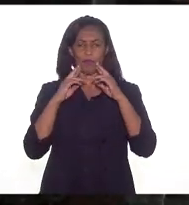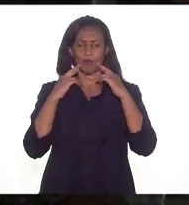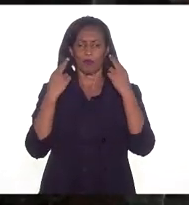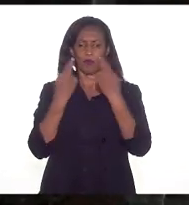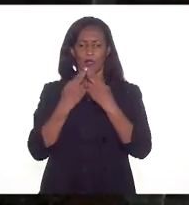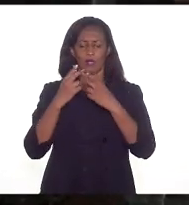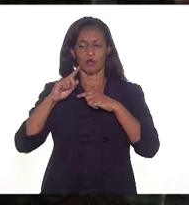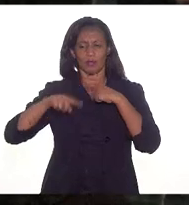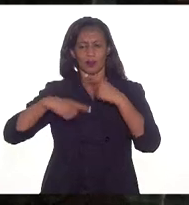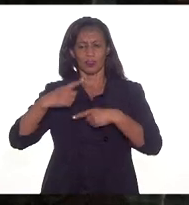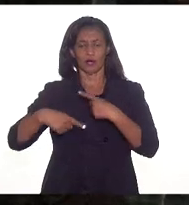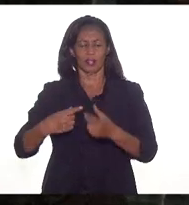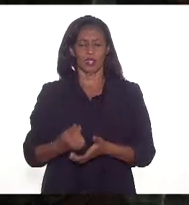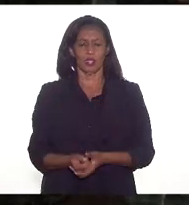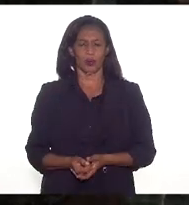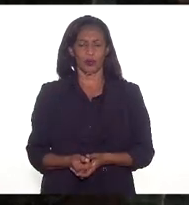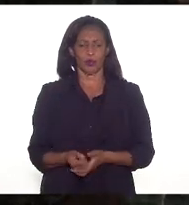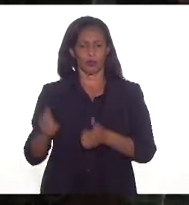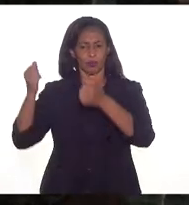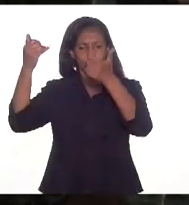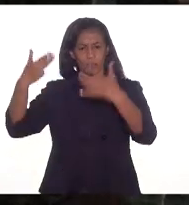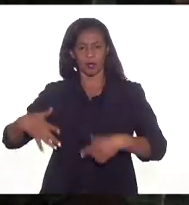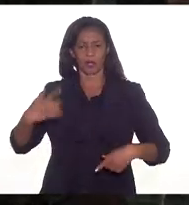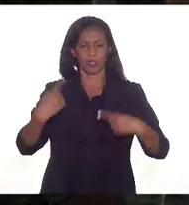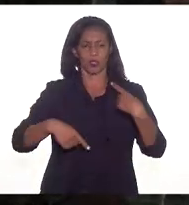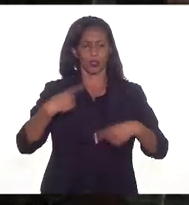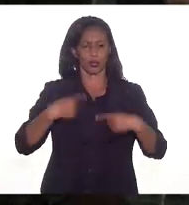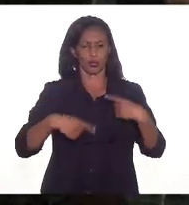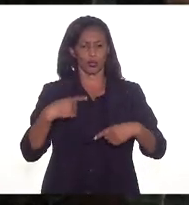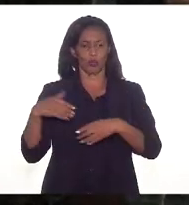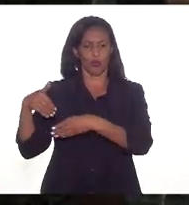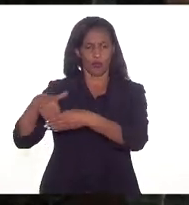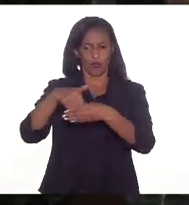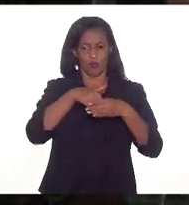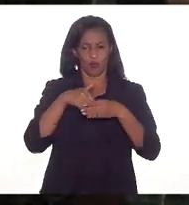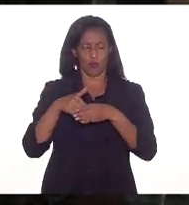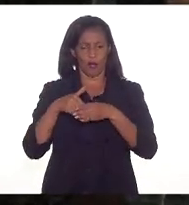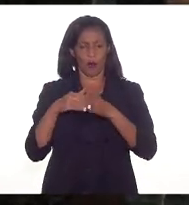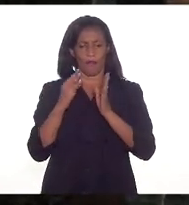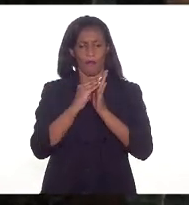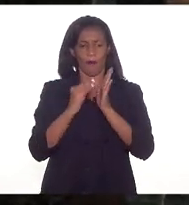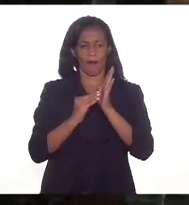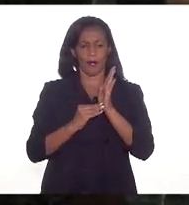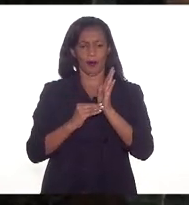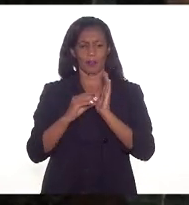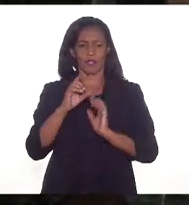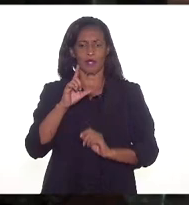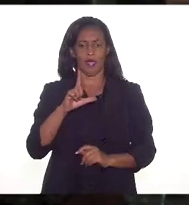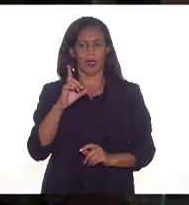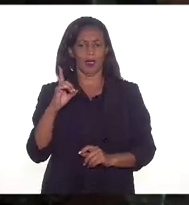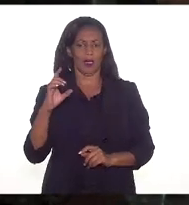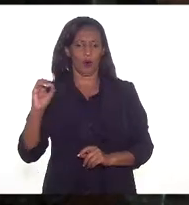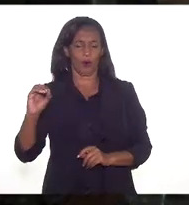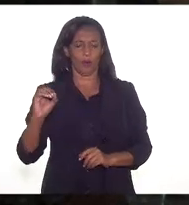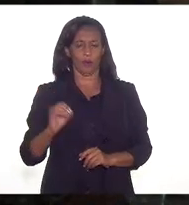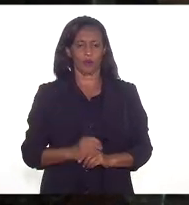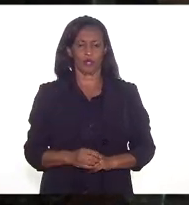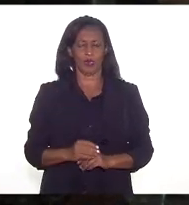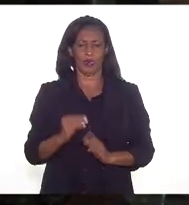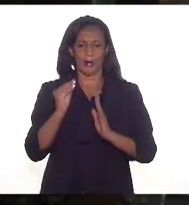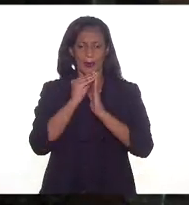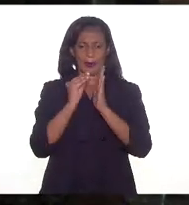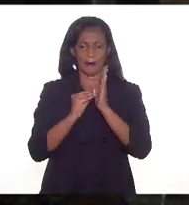ato seguido, com a finalidade da discussão e votação do parecer prévio da LDO em